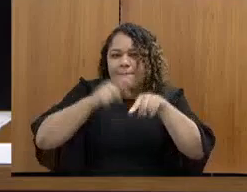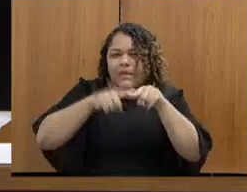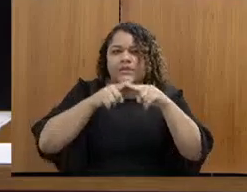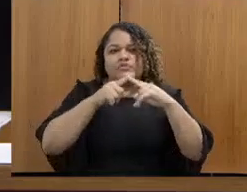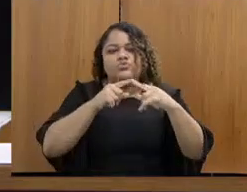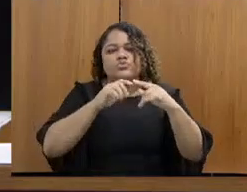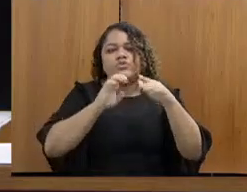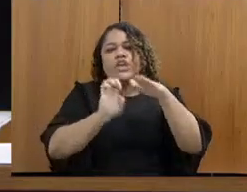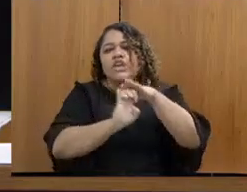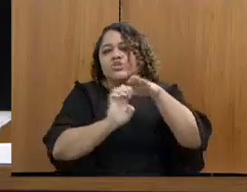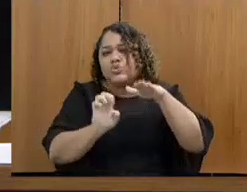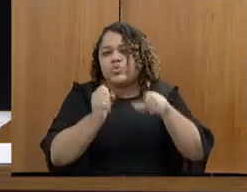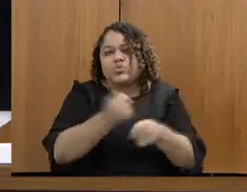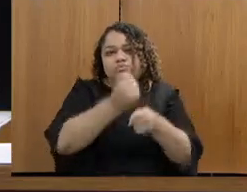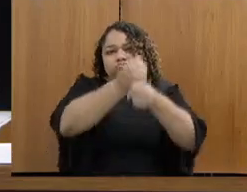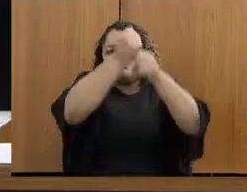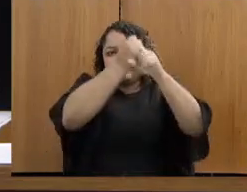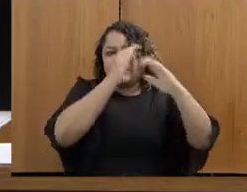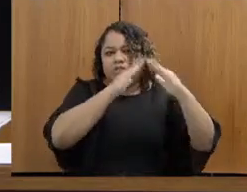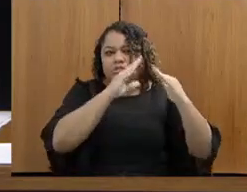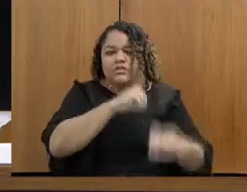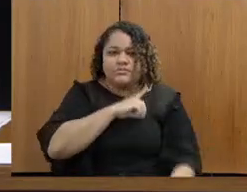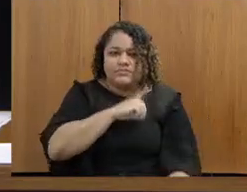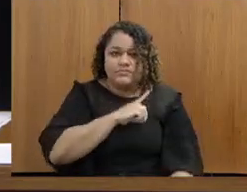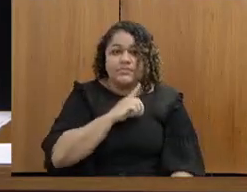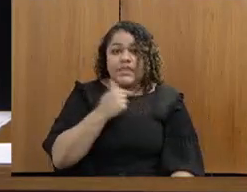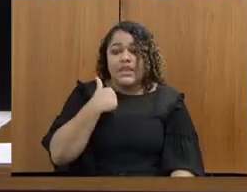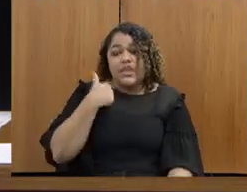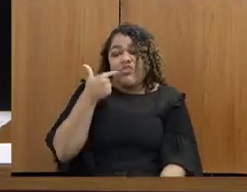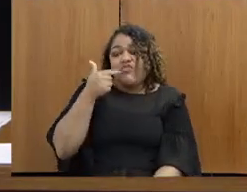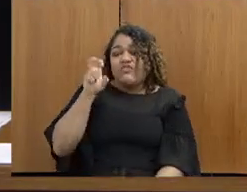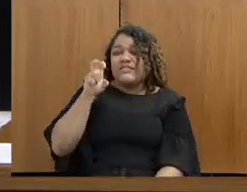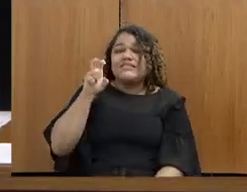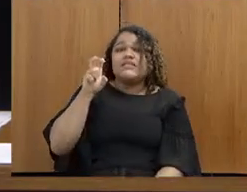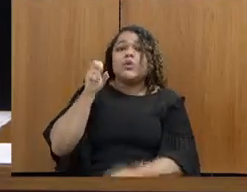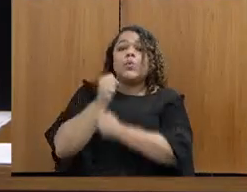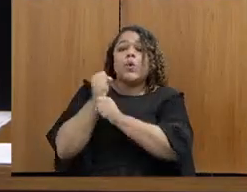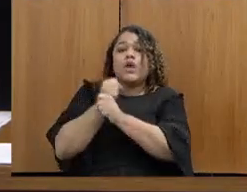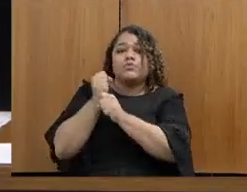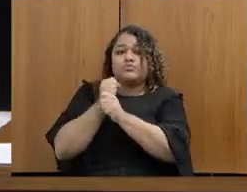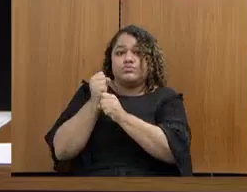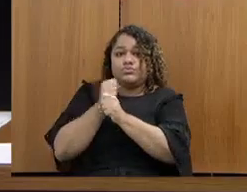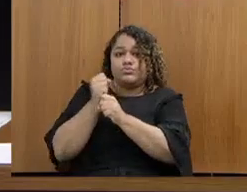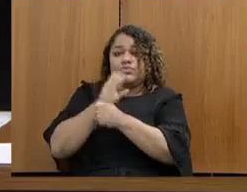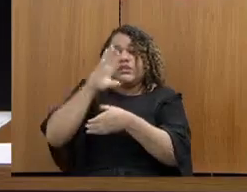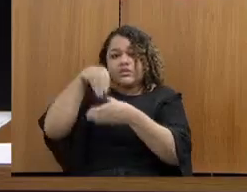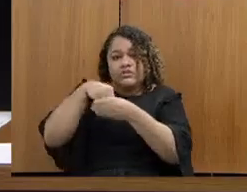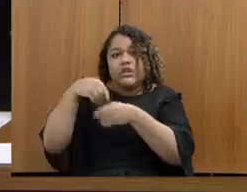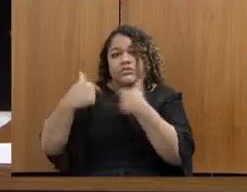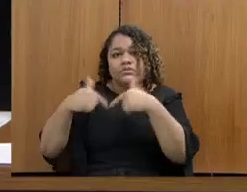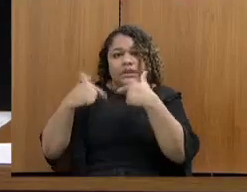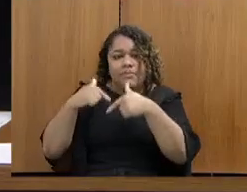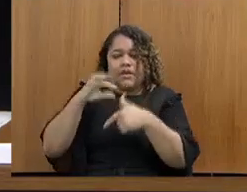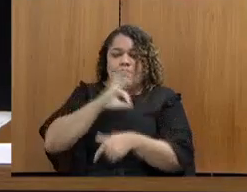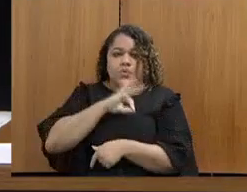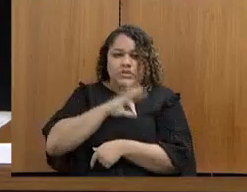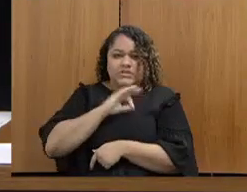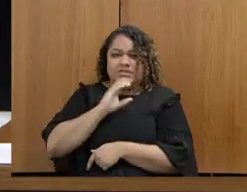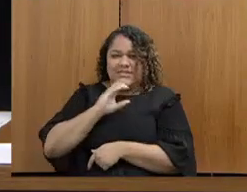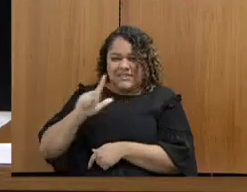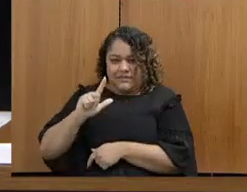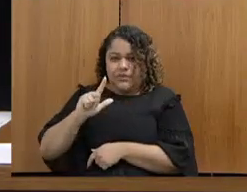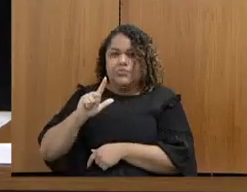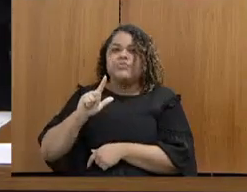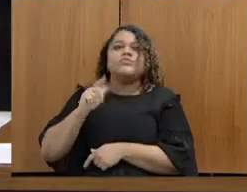eu que há mais de 20 anos cerca de 25 estou na Polícia Civil já peguei Logo no início aquela transição da greve né